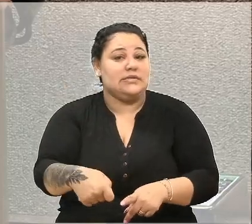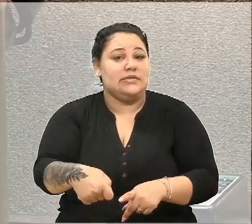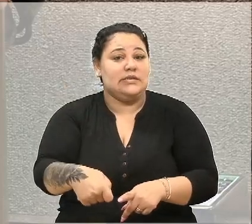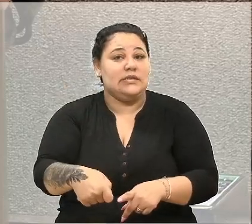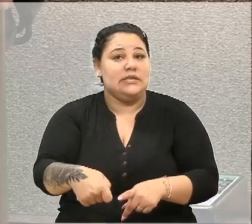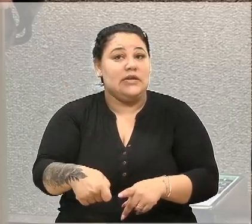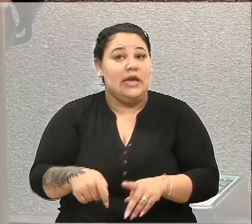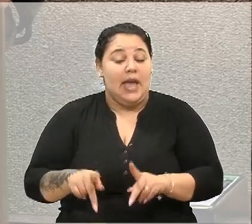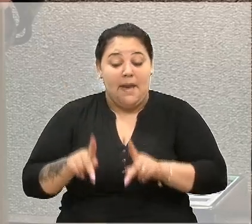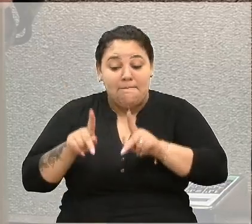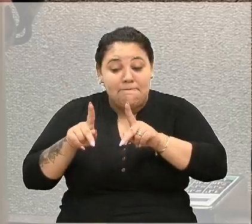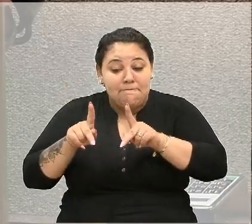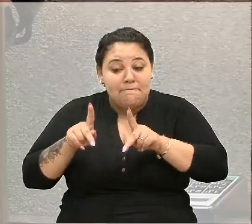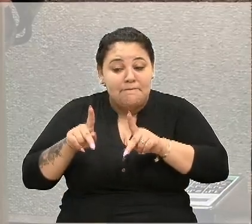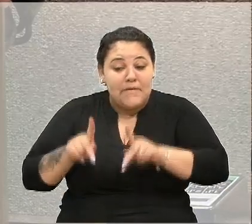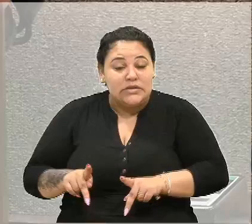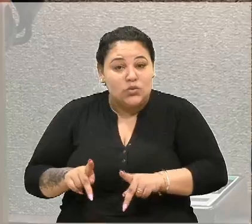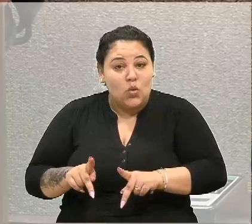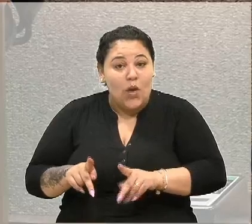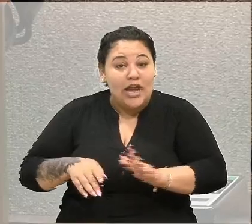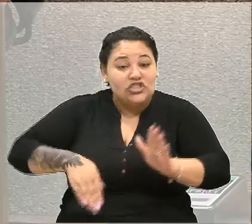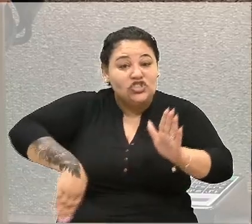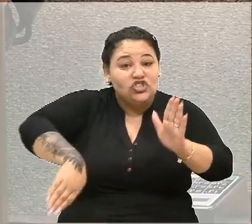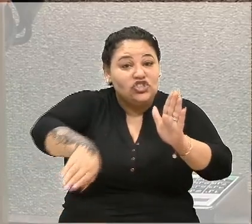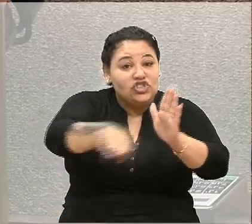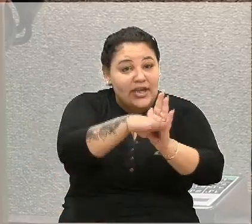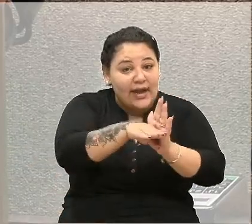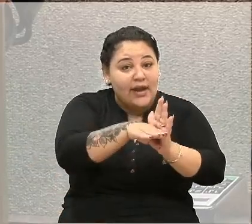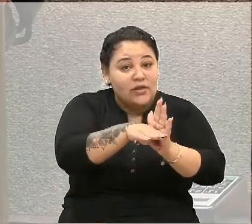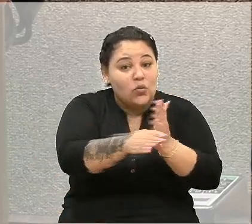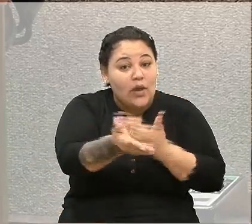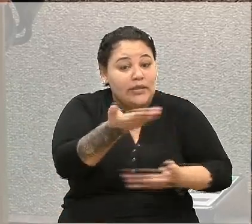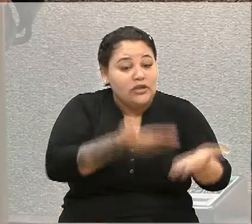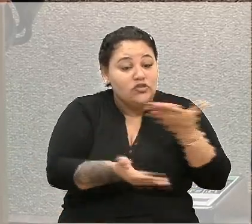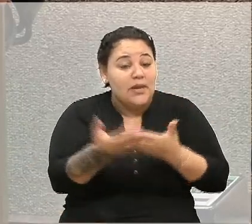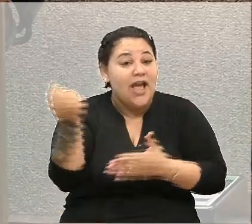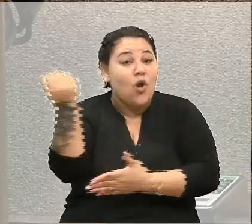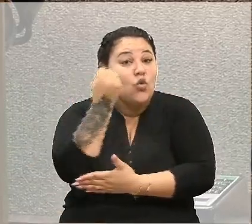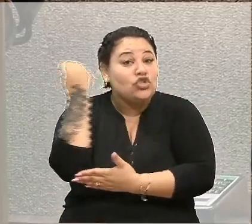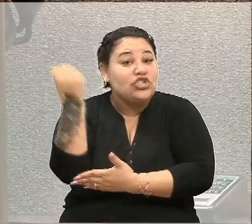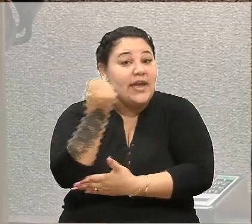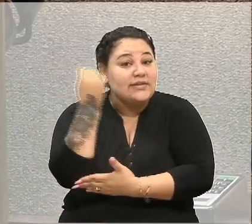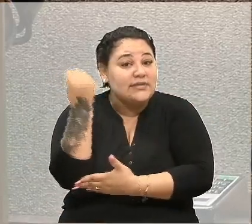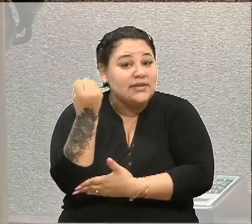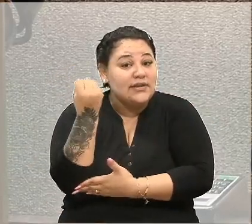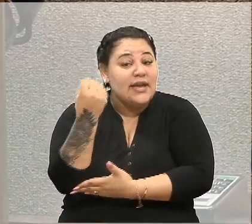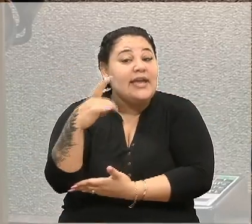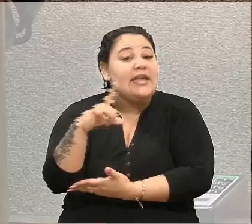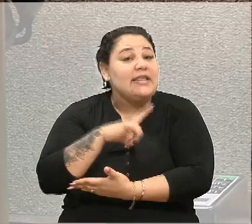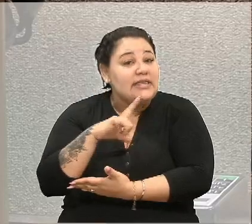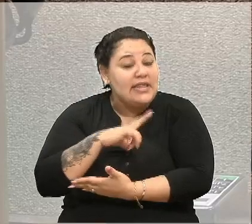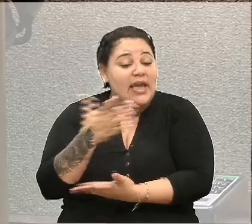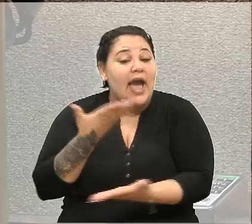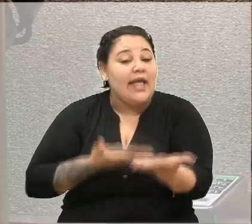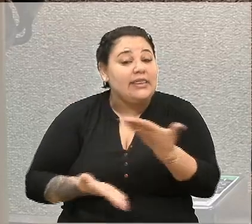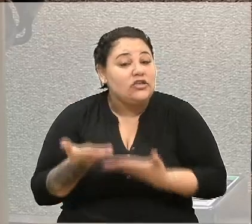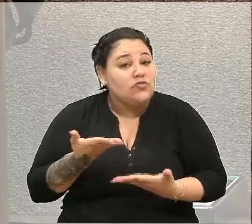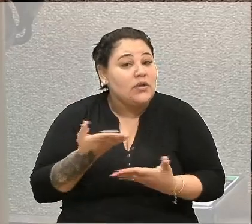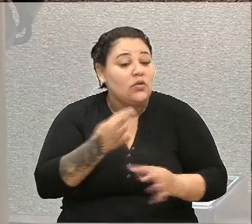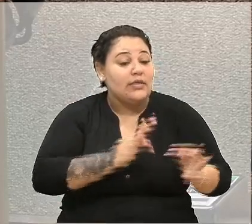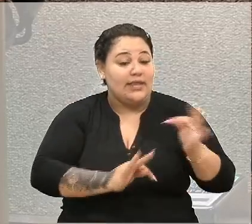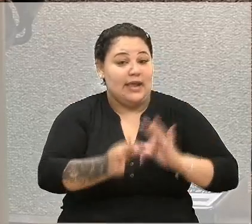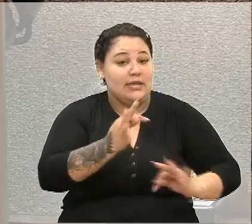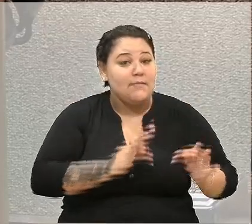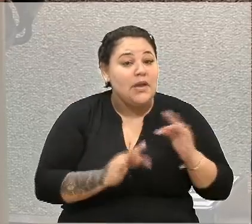na ponta chegarem ali no serviço de urgência e emergência e receber o tratamento devido